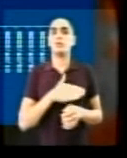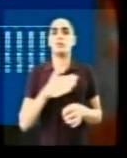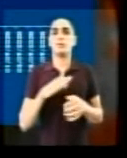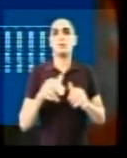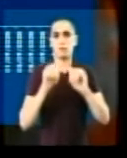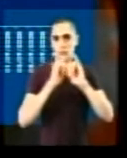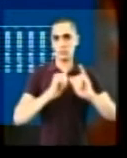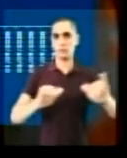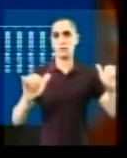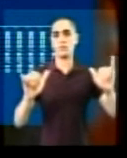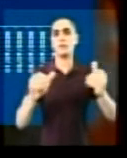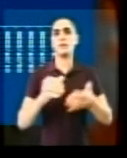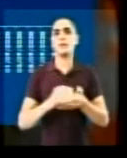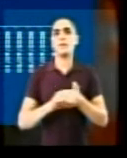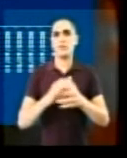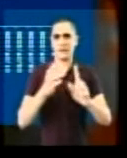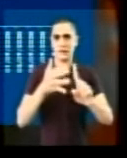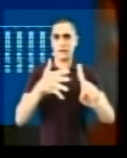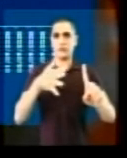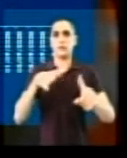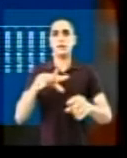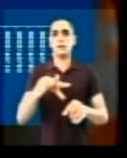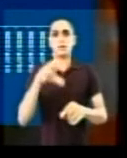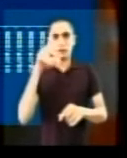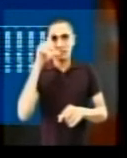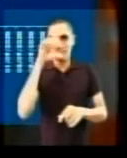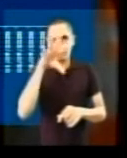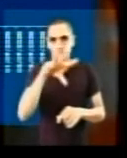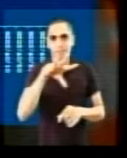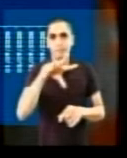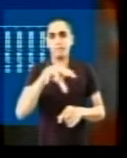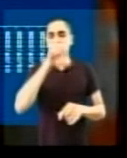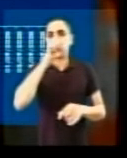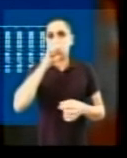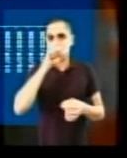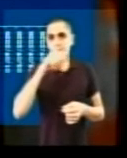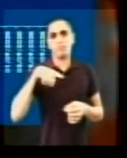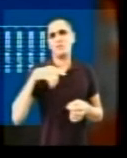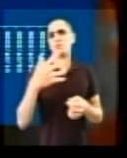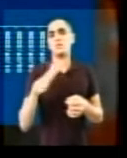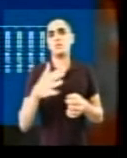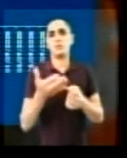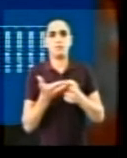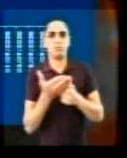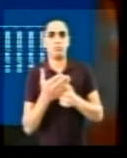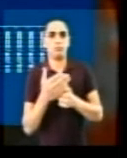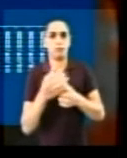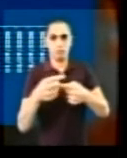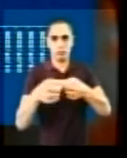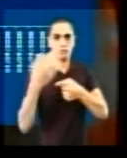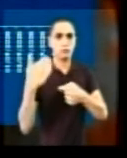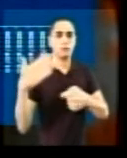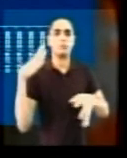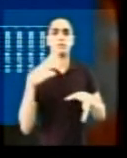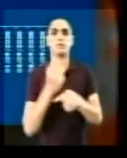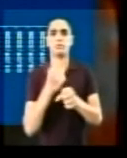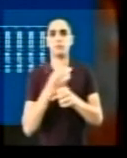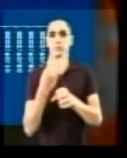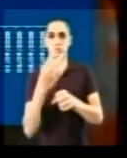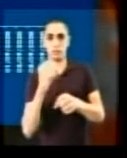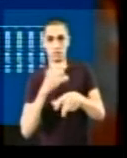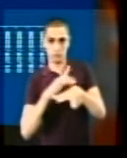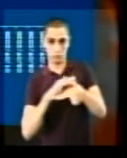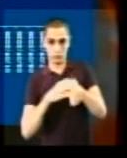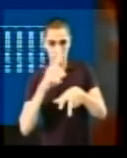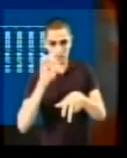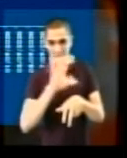aguda grave de 30 pacientes por dia. Hoje, nós estamos com